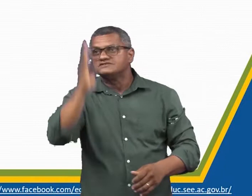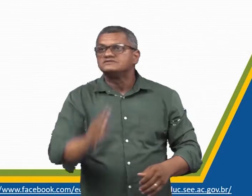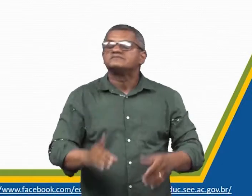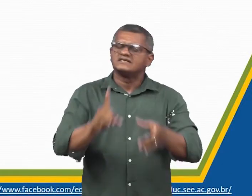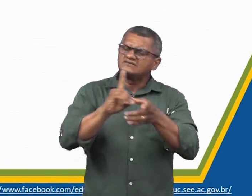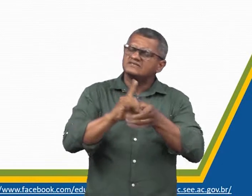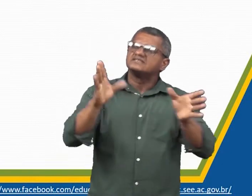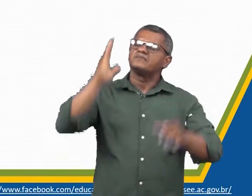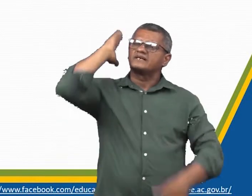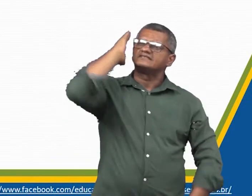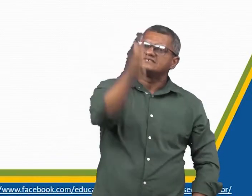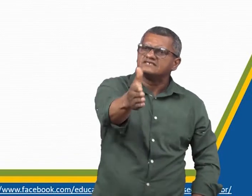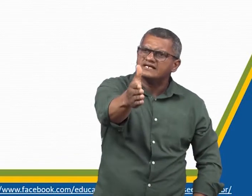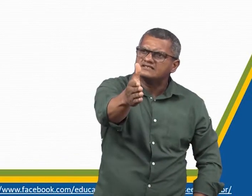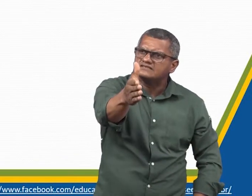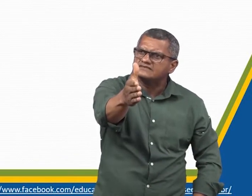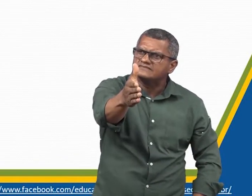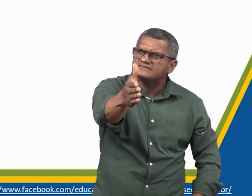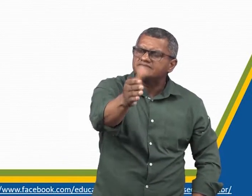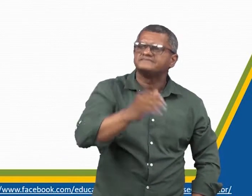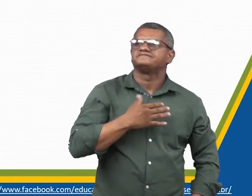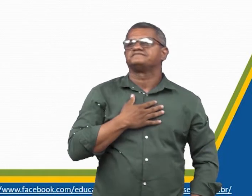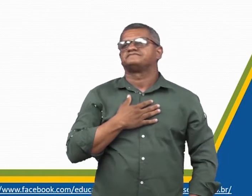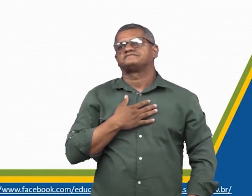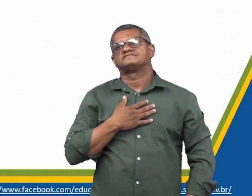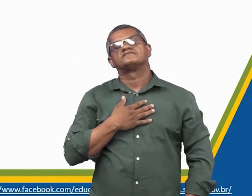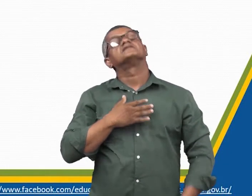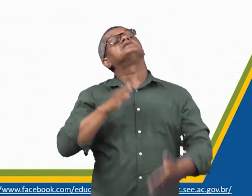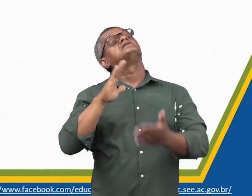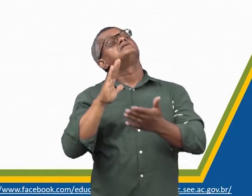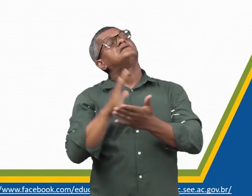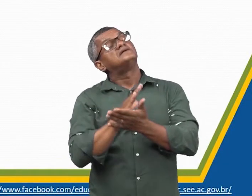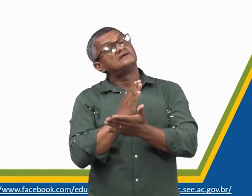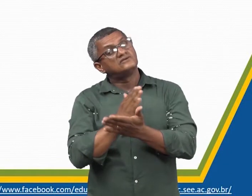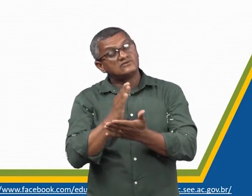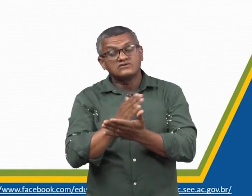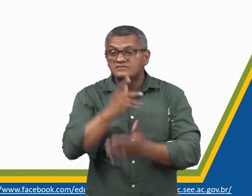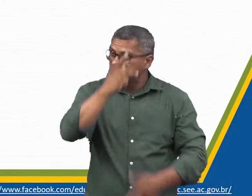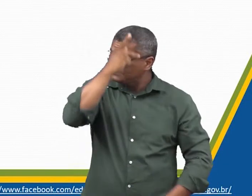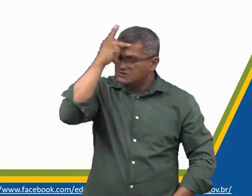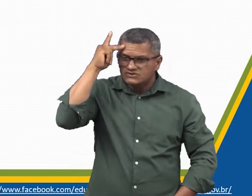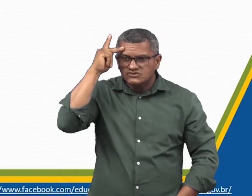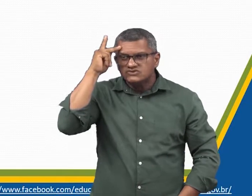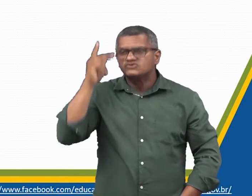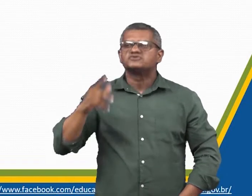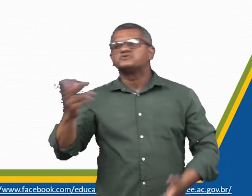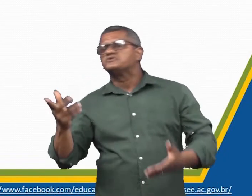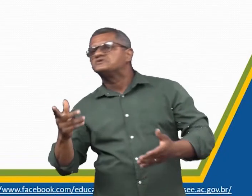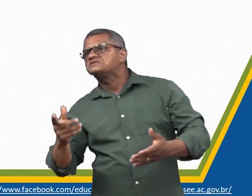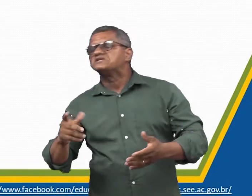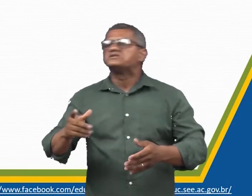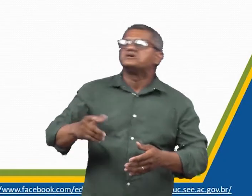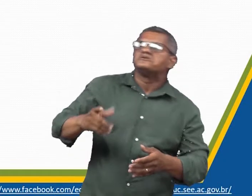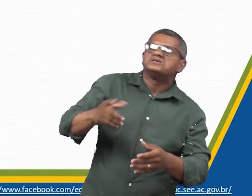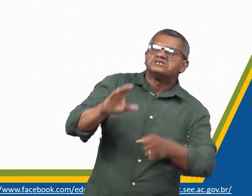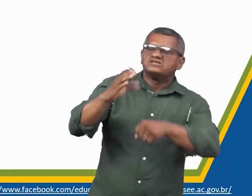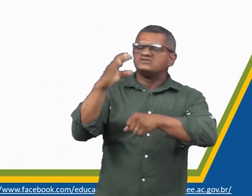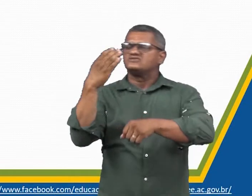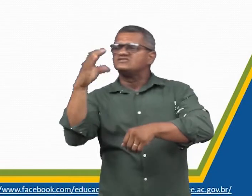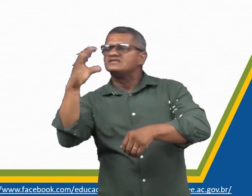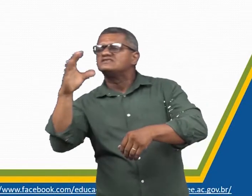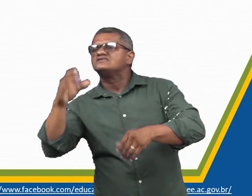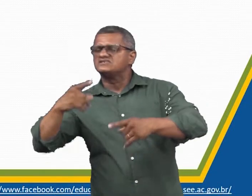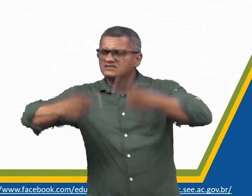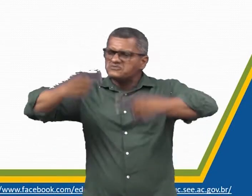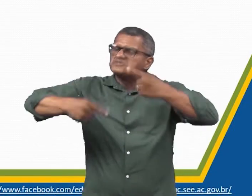de Brasil, uma democracia direta? Né? Algumas pessoas, alguns cientistas